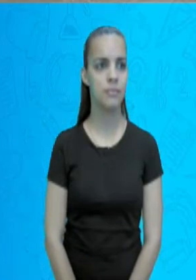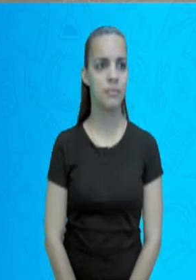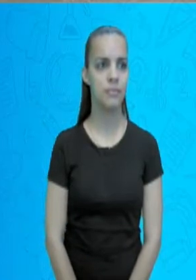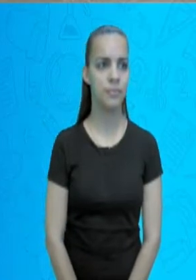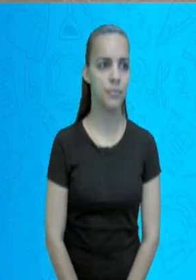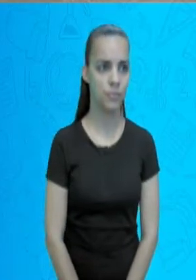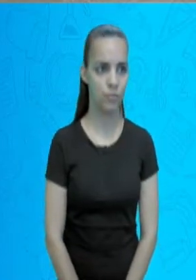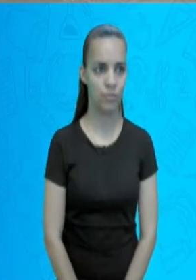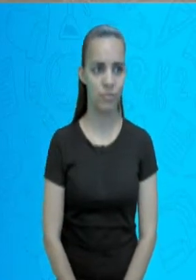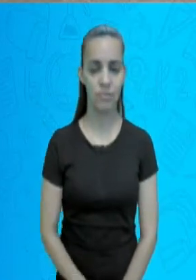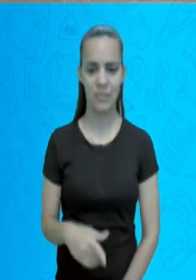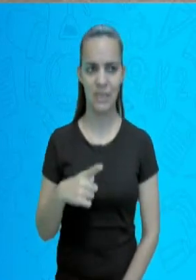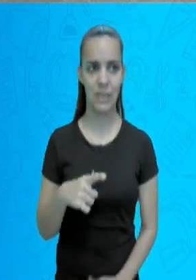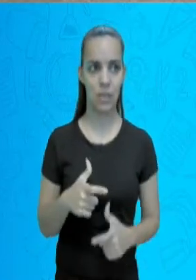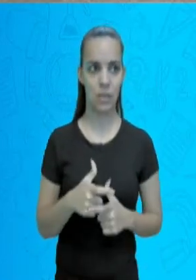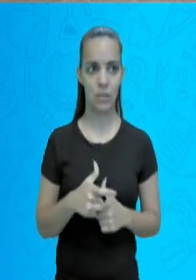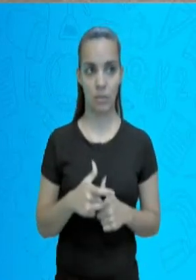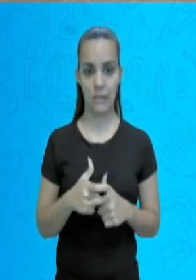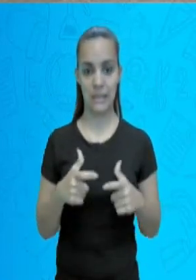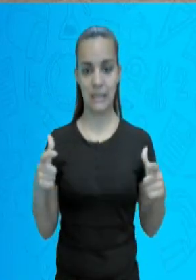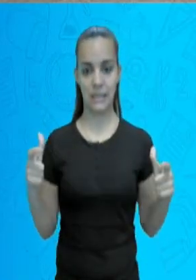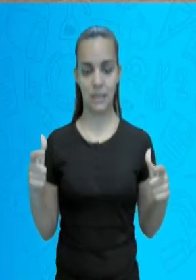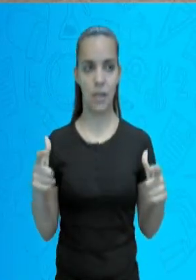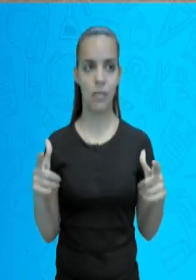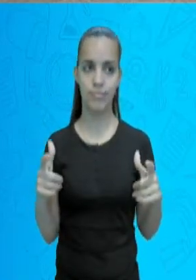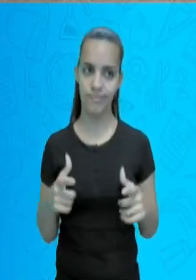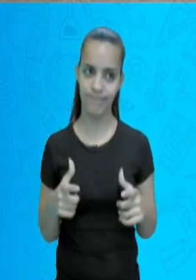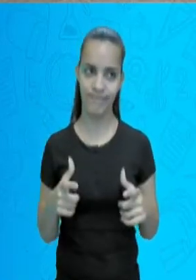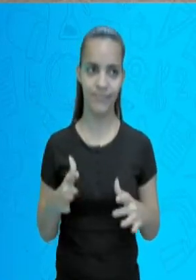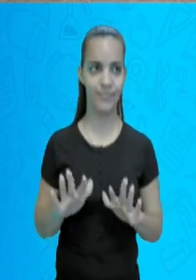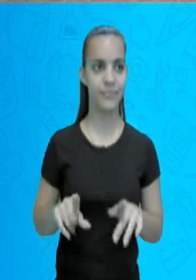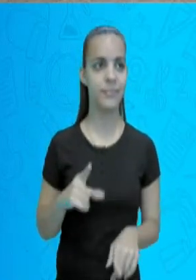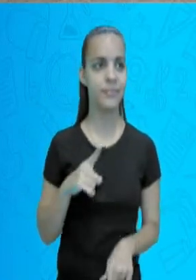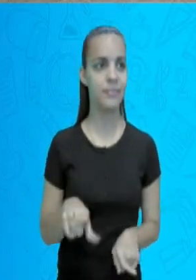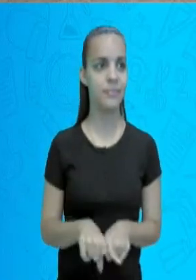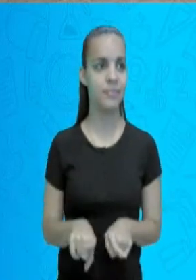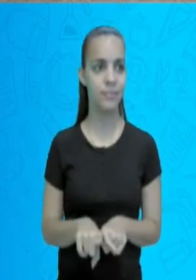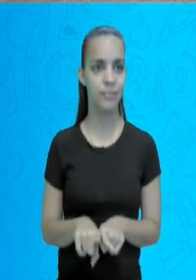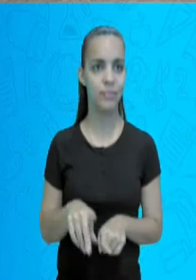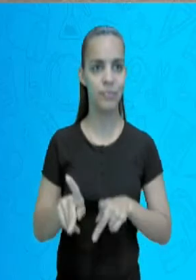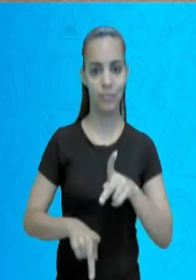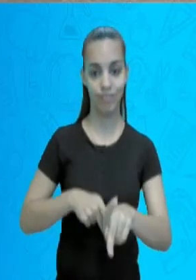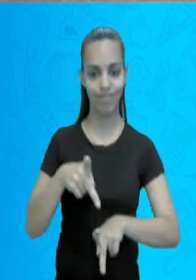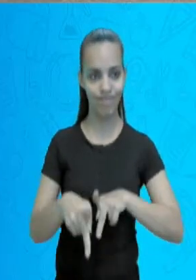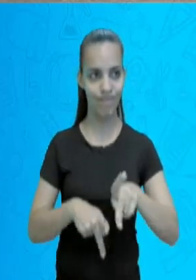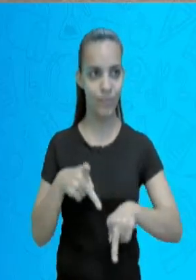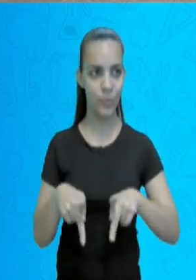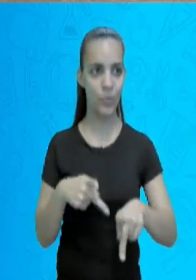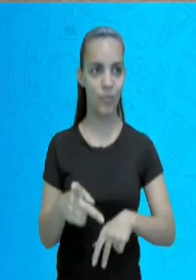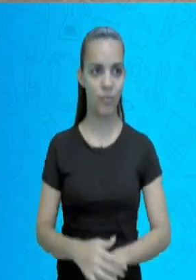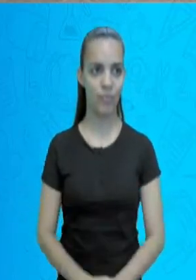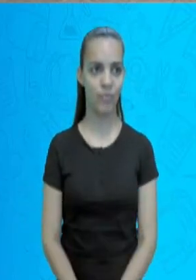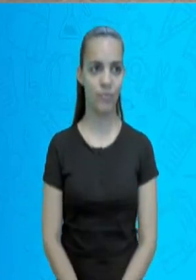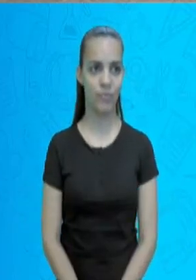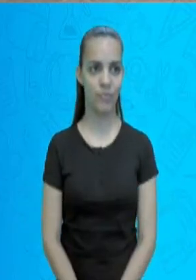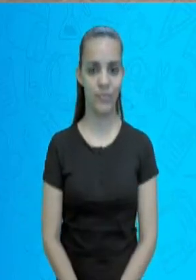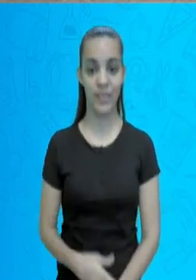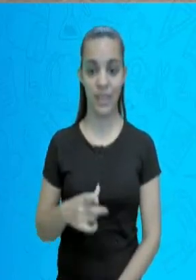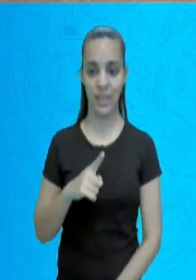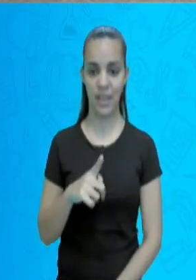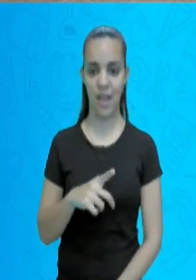em extensão, tá? Em extensão e também em população é a